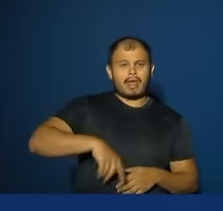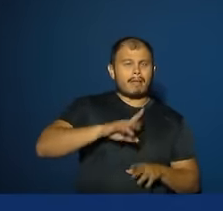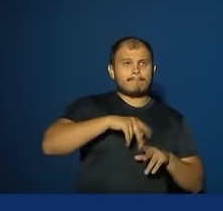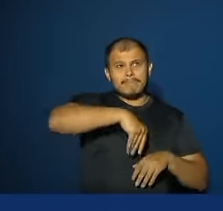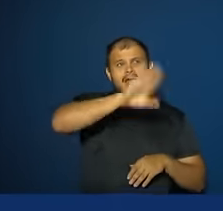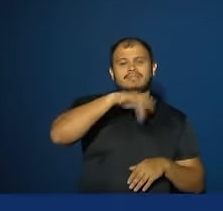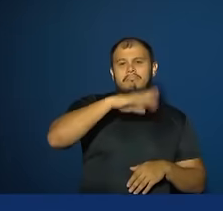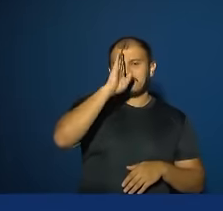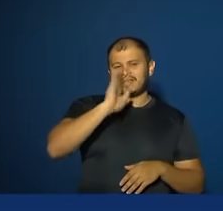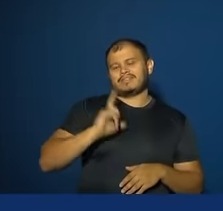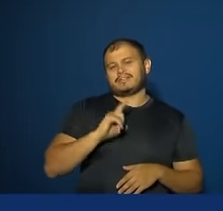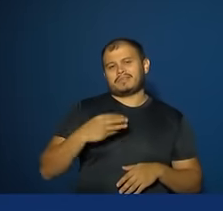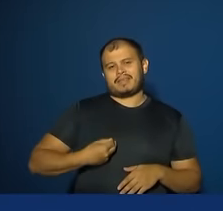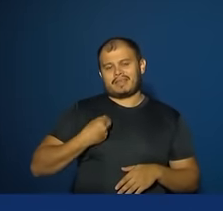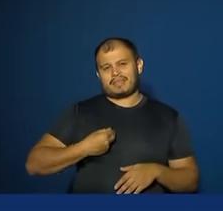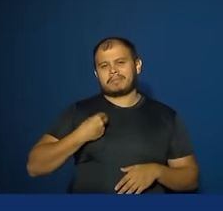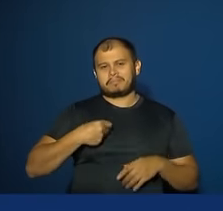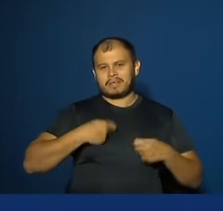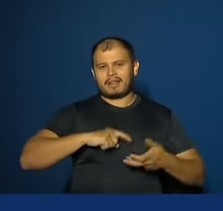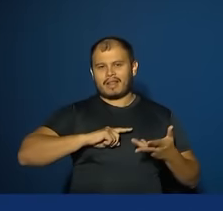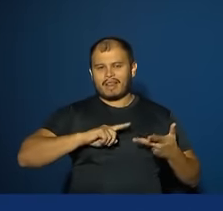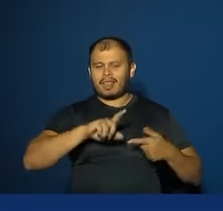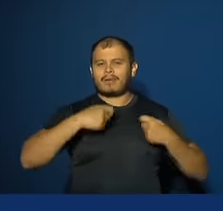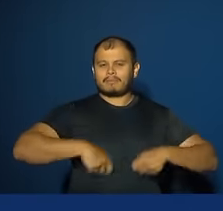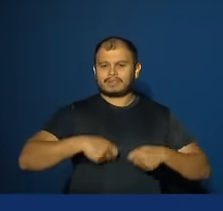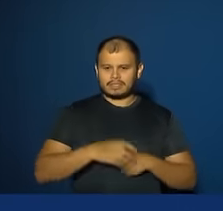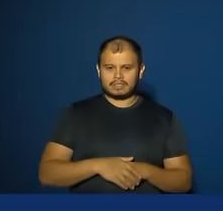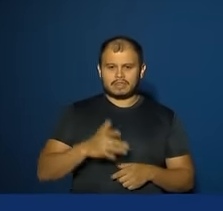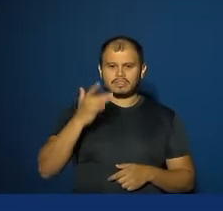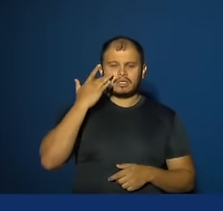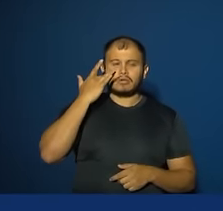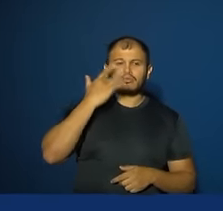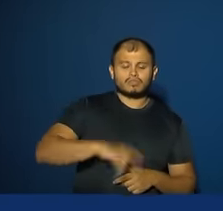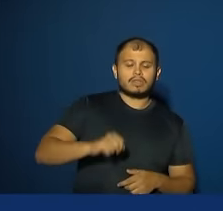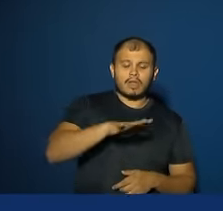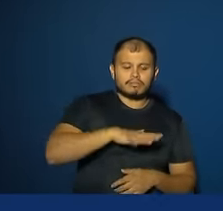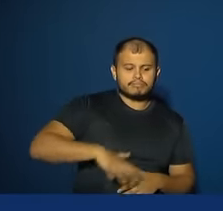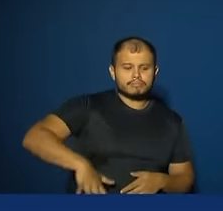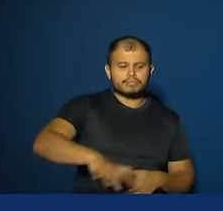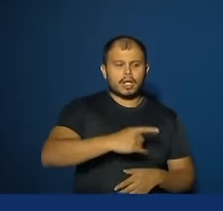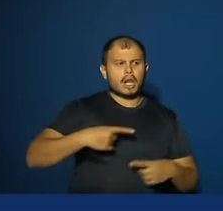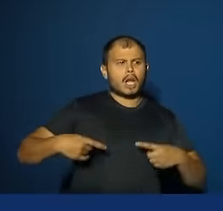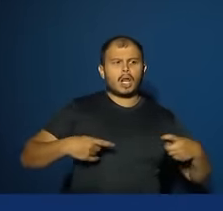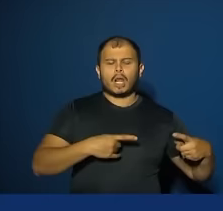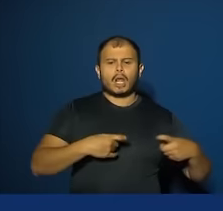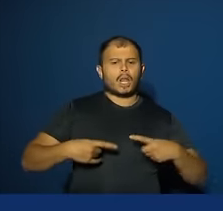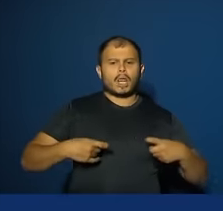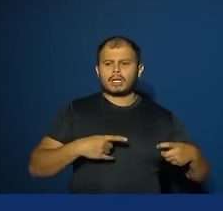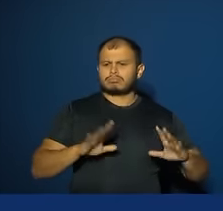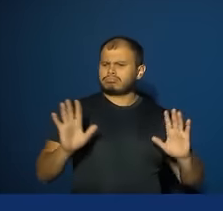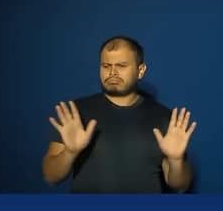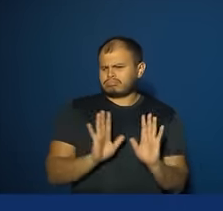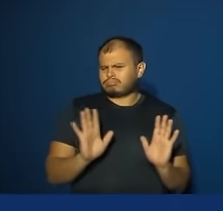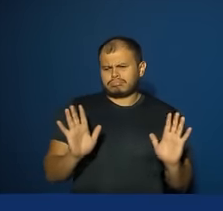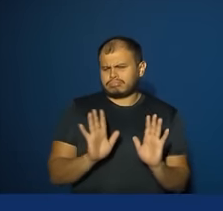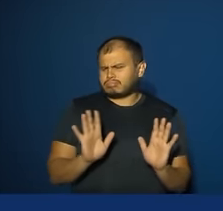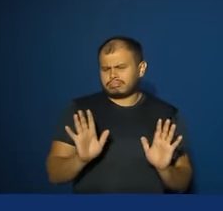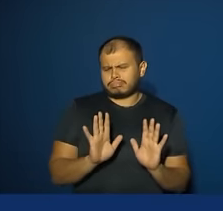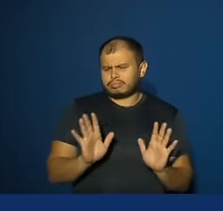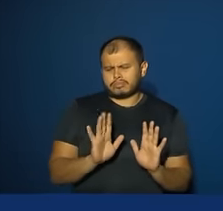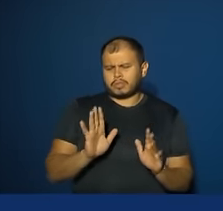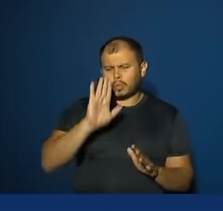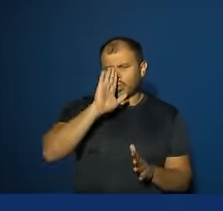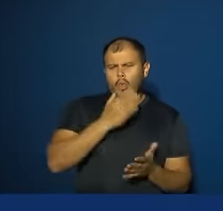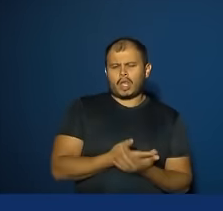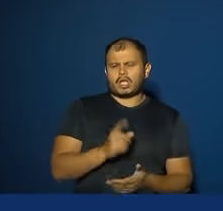o Brasil então eu eu não tô vendo ali se o Ground Field da Batalha China e Estados Unidos de de jeito nenhum eu acredito nisso